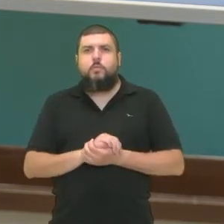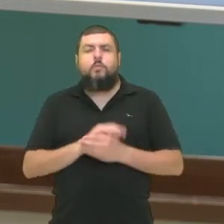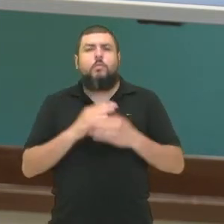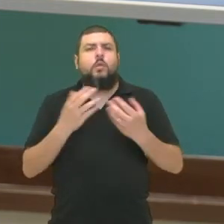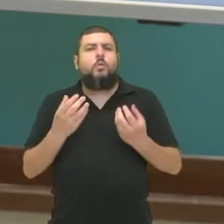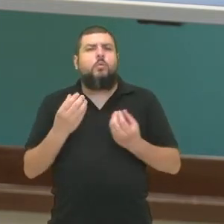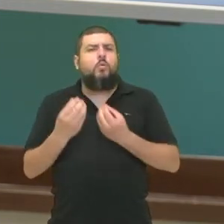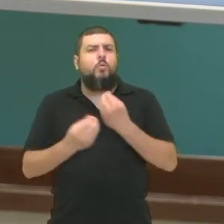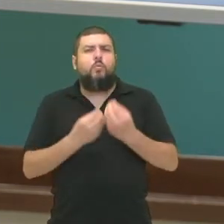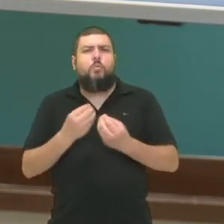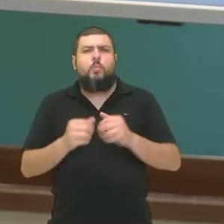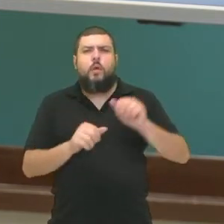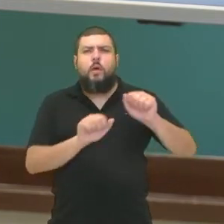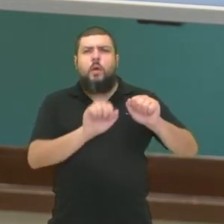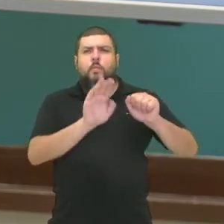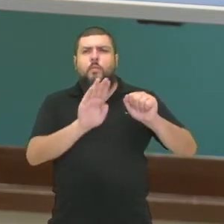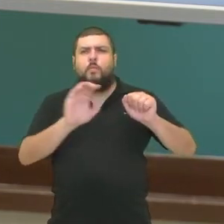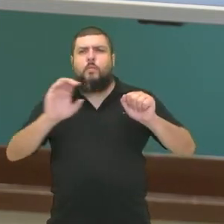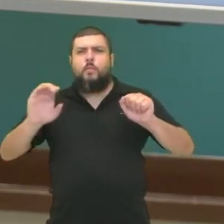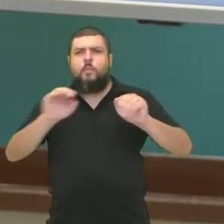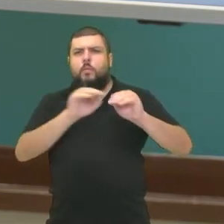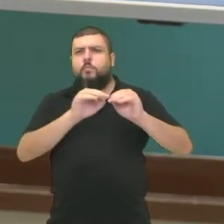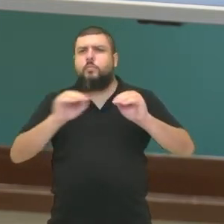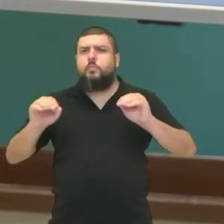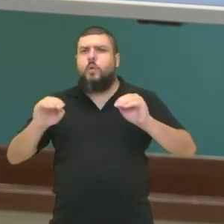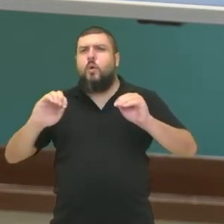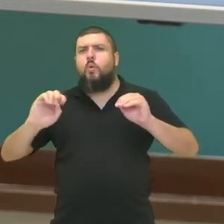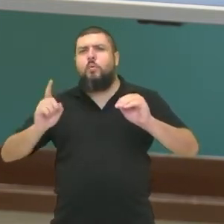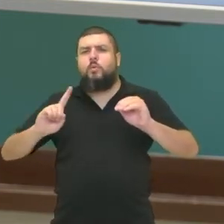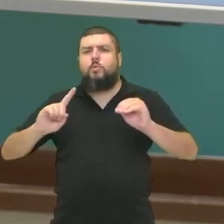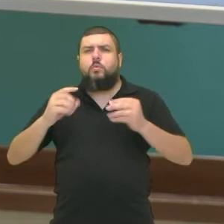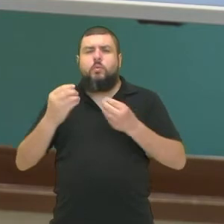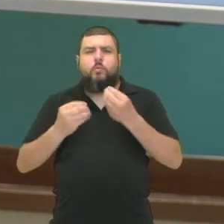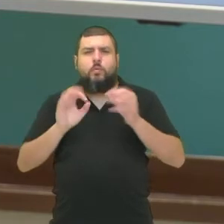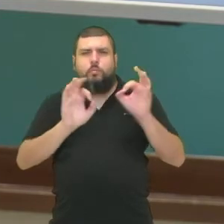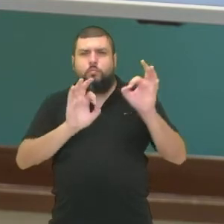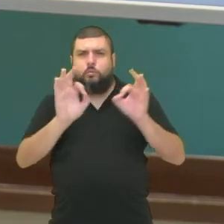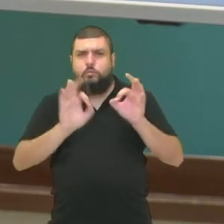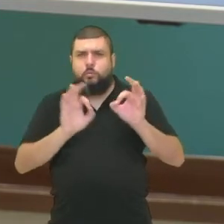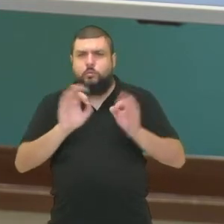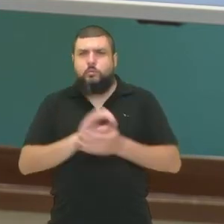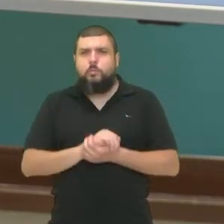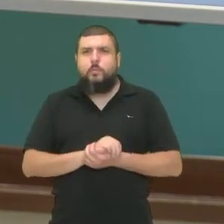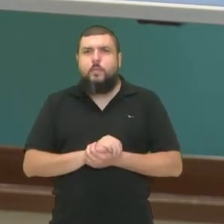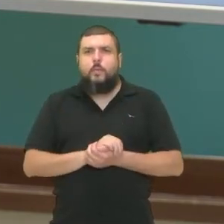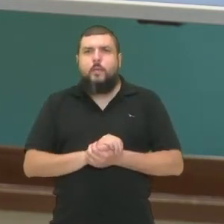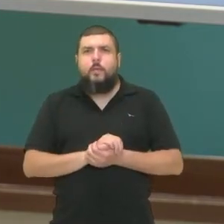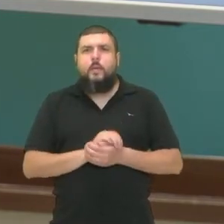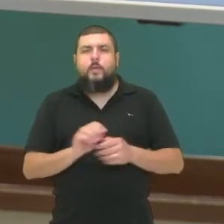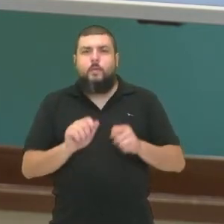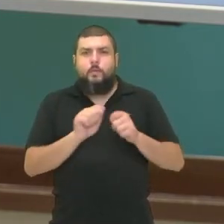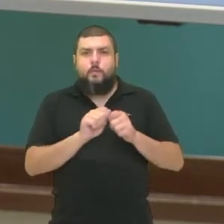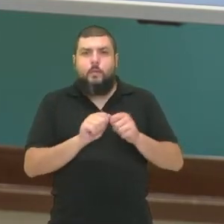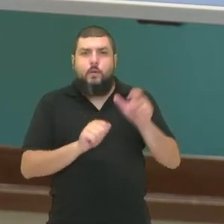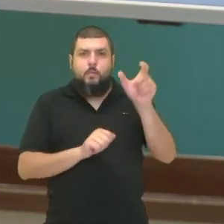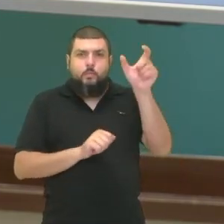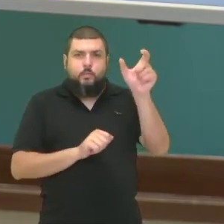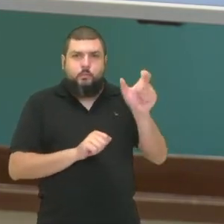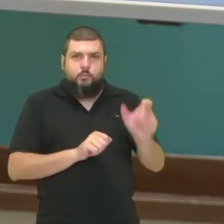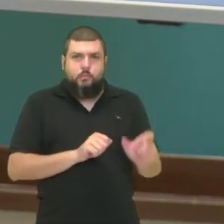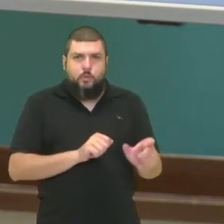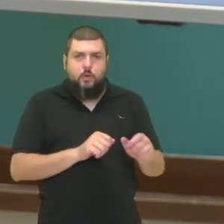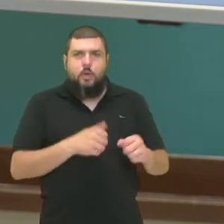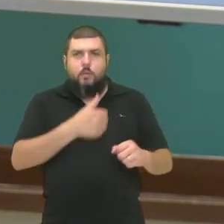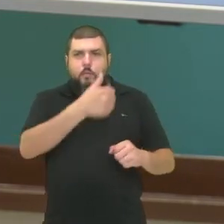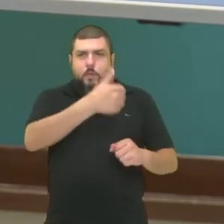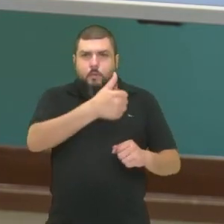ponto, coloco ele aqui, segundo ponto e o terceiro. Completo a terceira coluna com 1 e vou lá. Ó,